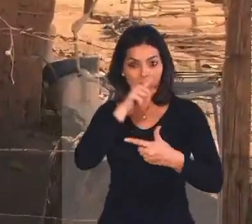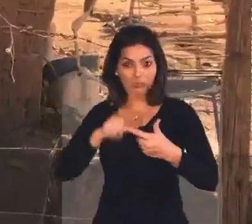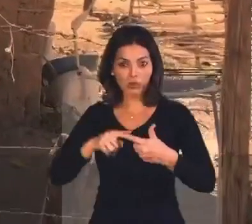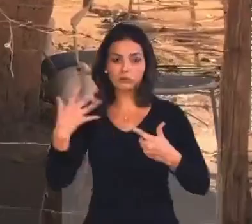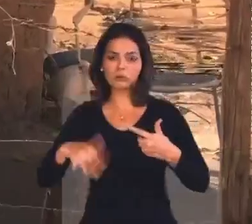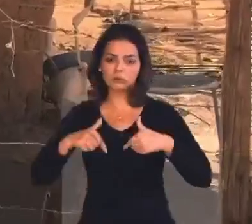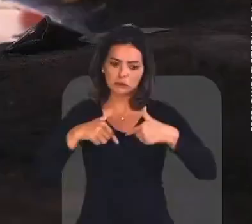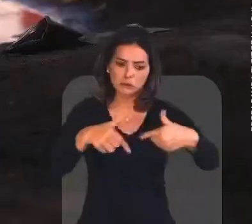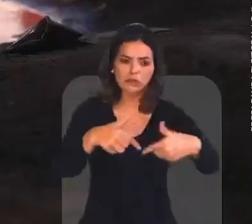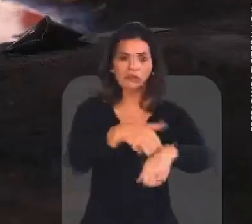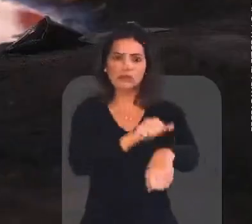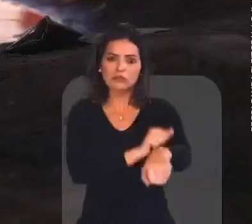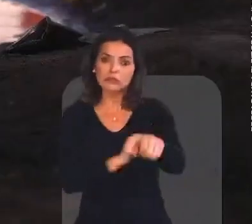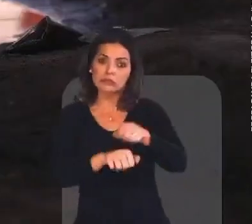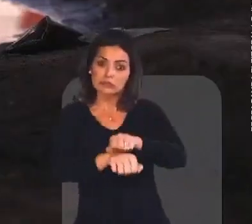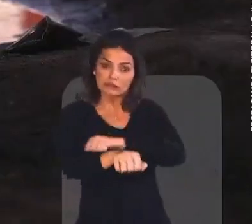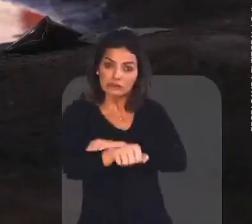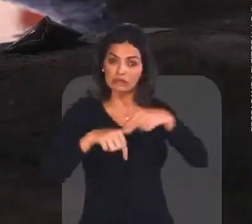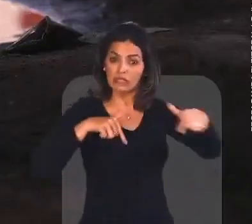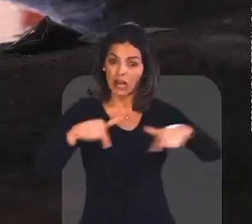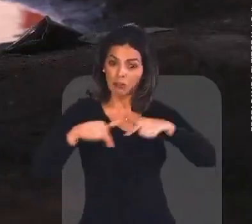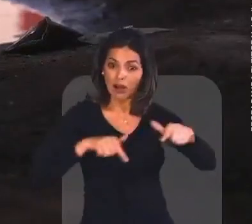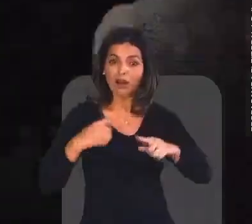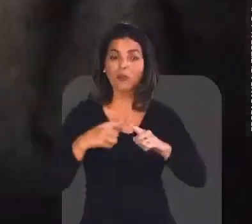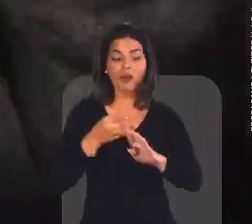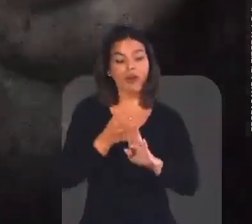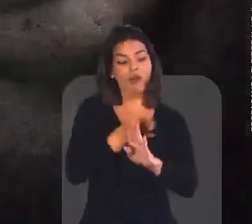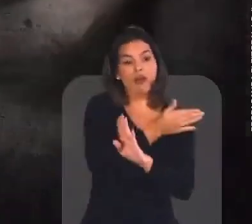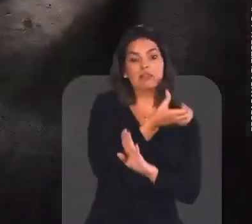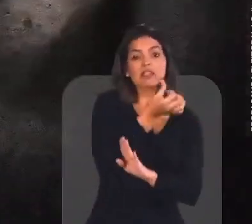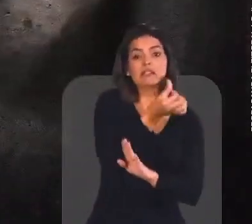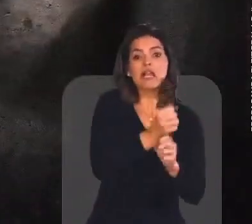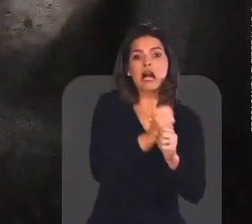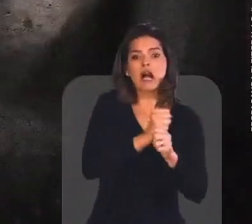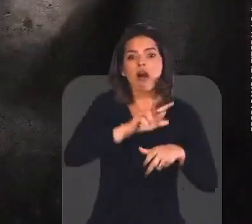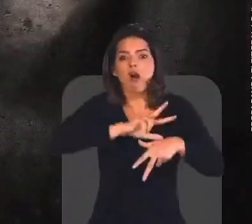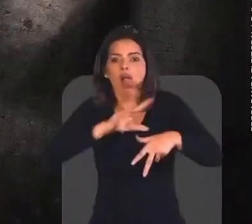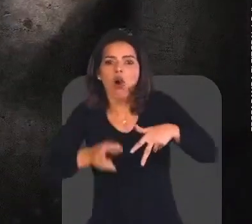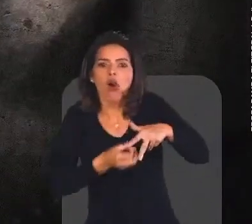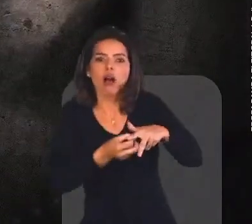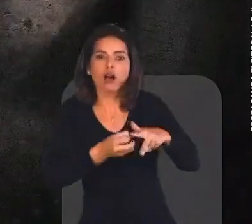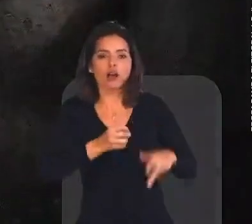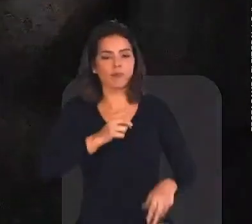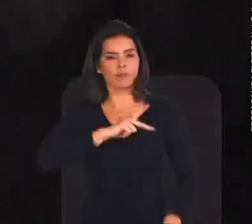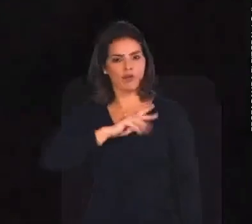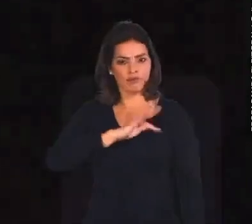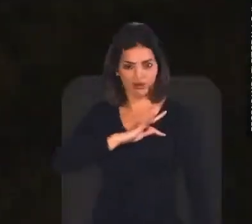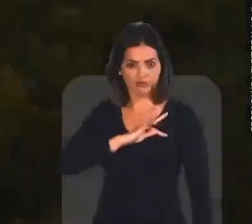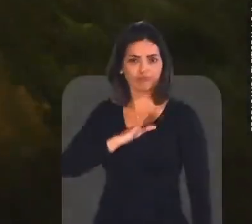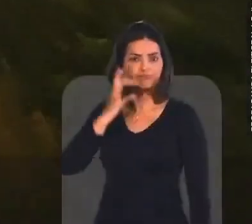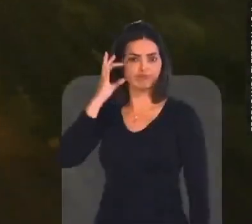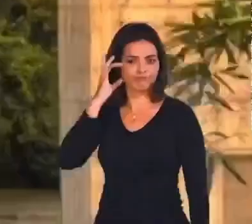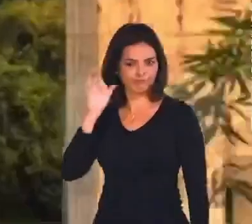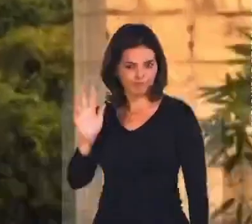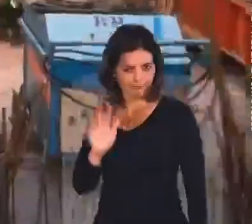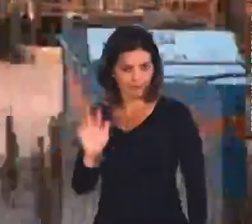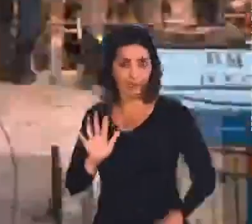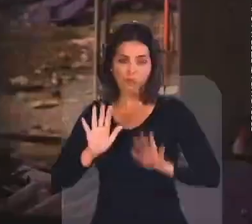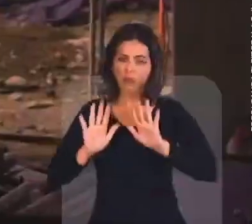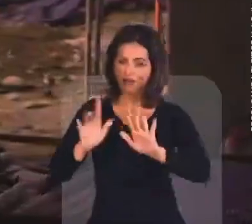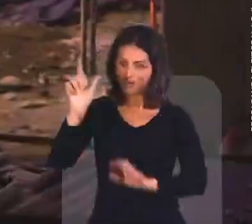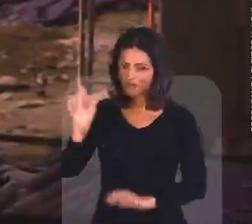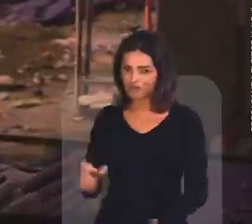por 16 anos seguidos de descaso dos governos do PT de Lula e Dilma. Mas